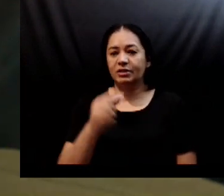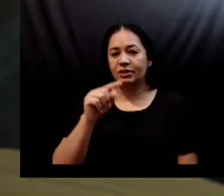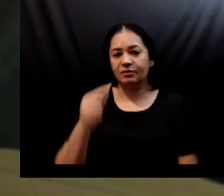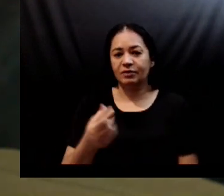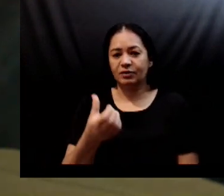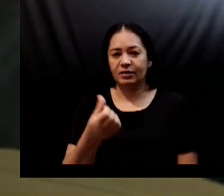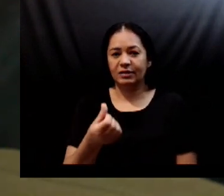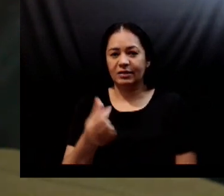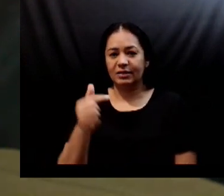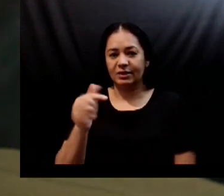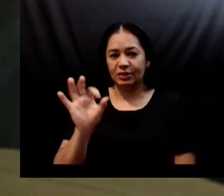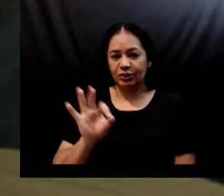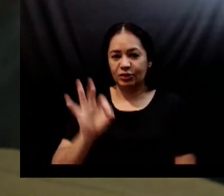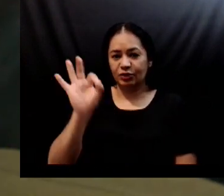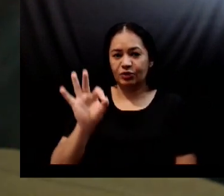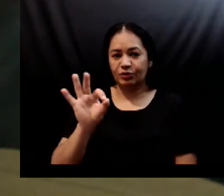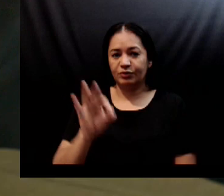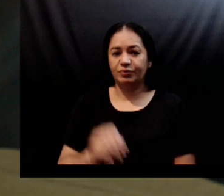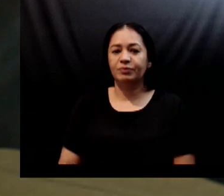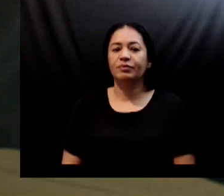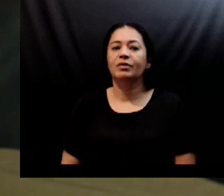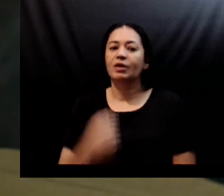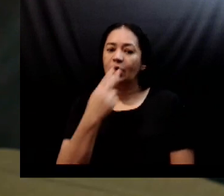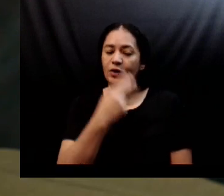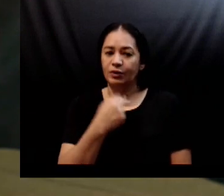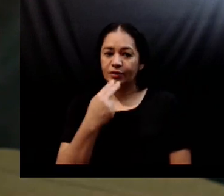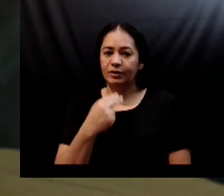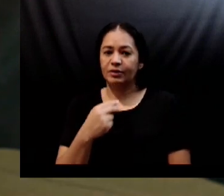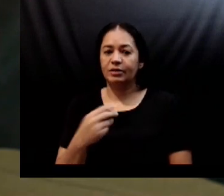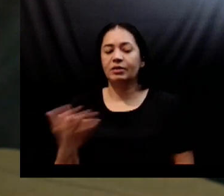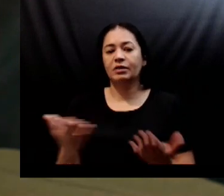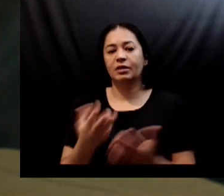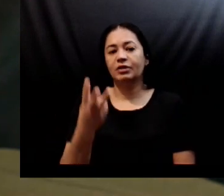16,67% no auxílio nutricional, que passará de R$ 300 para R$